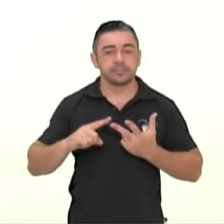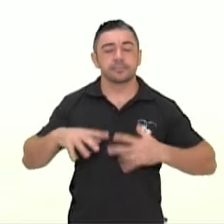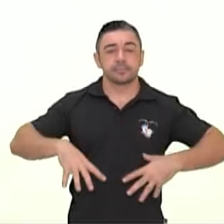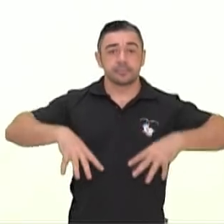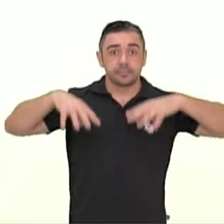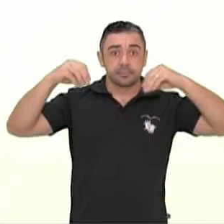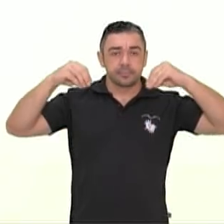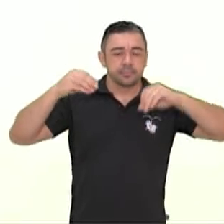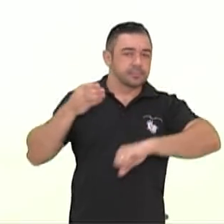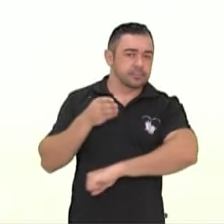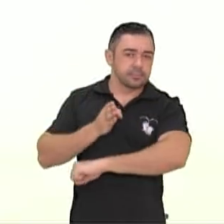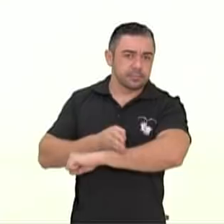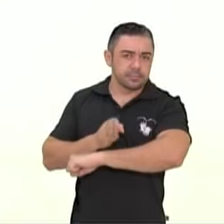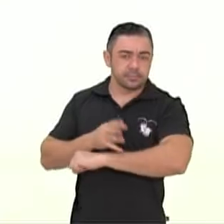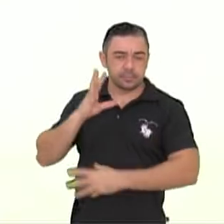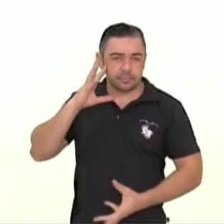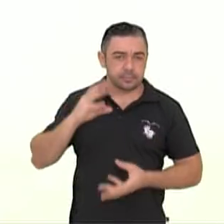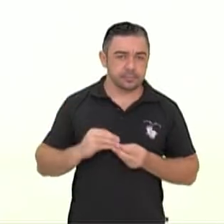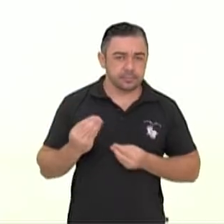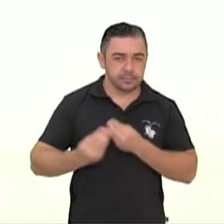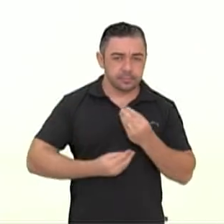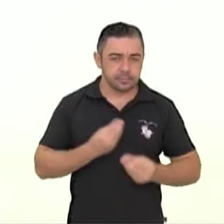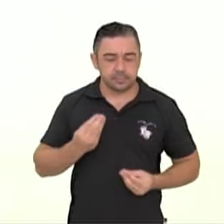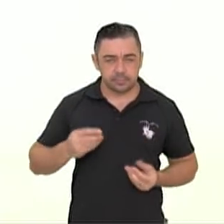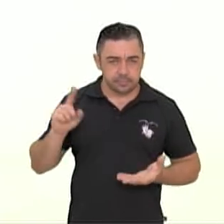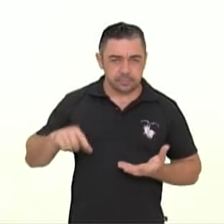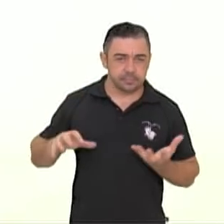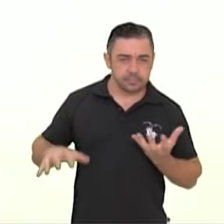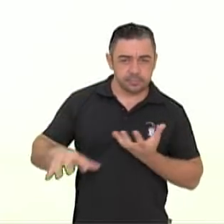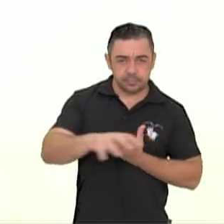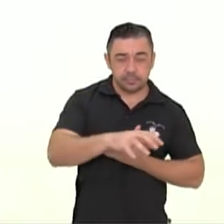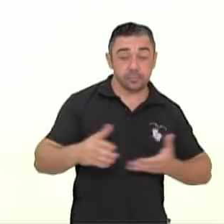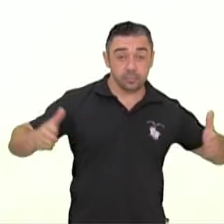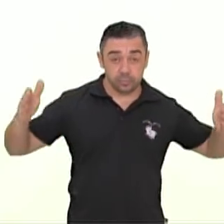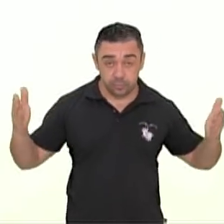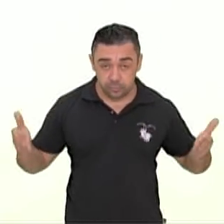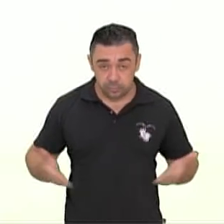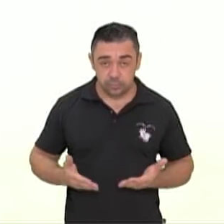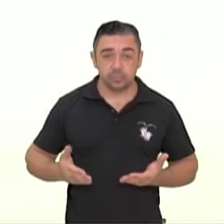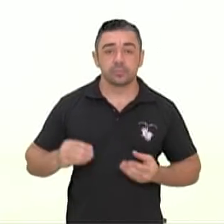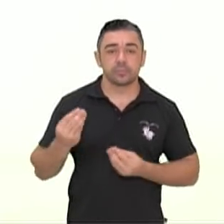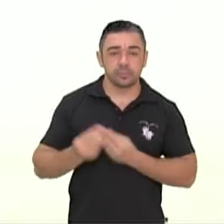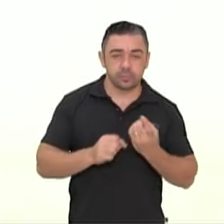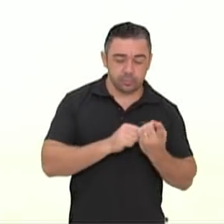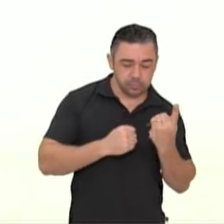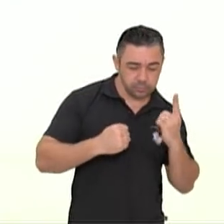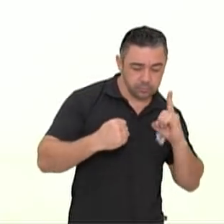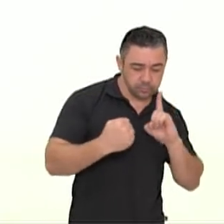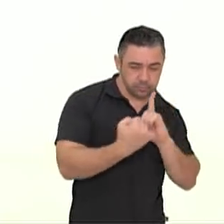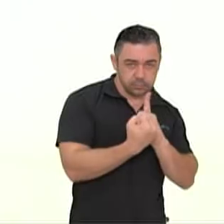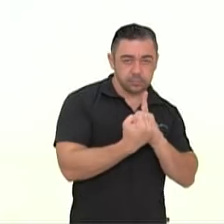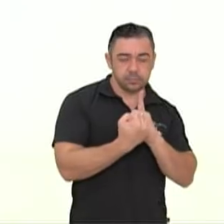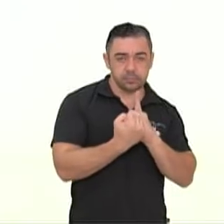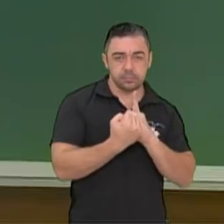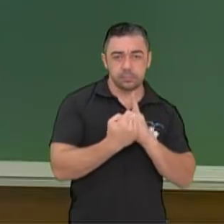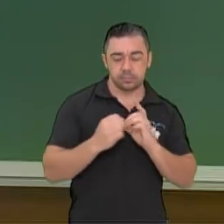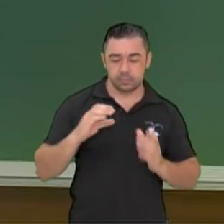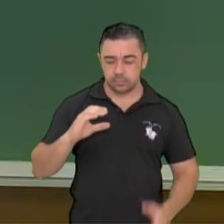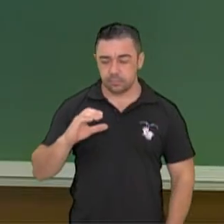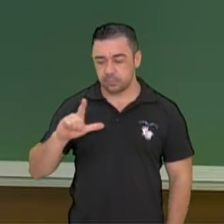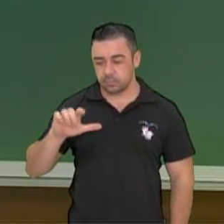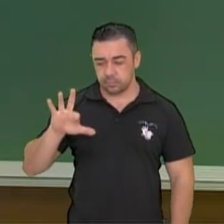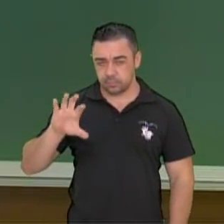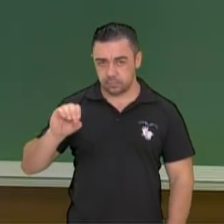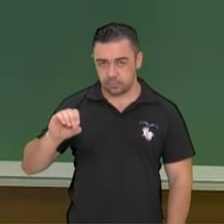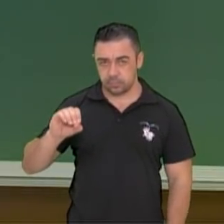entender essa atmosfera feudal. Hoje, sociedade, clero e nobreza. E